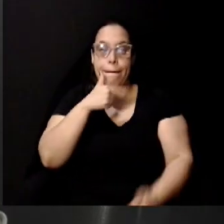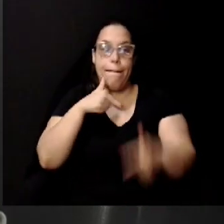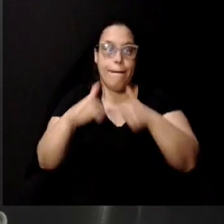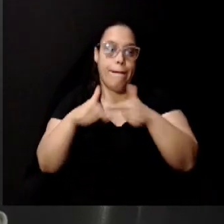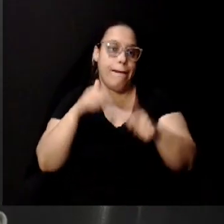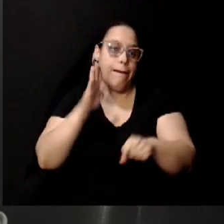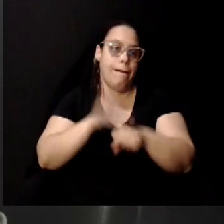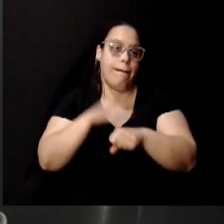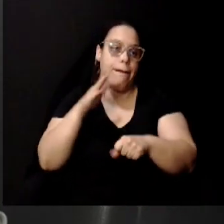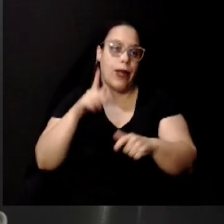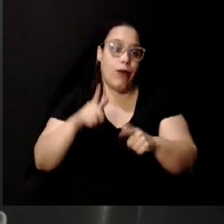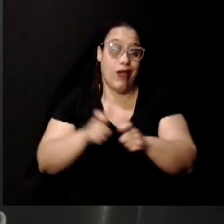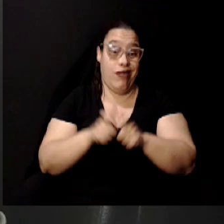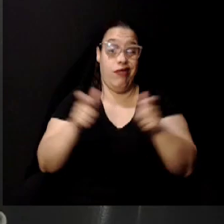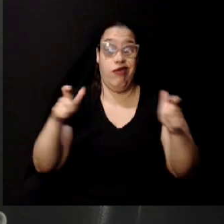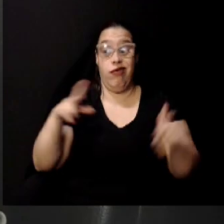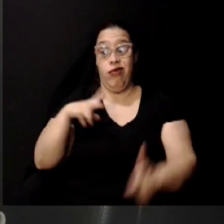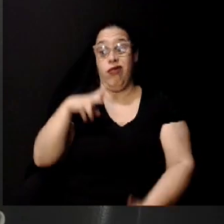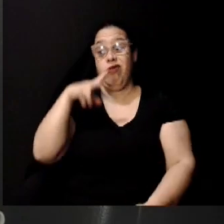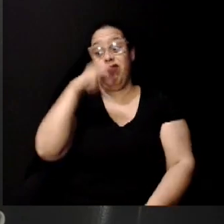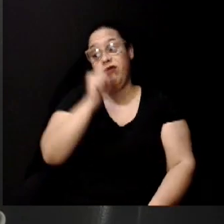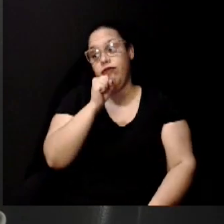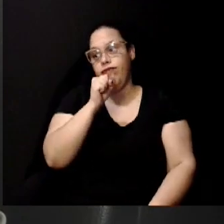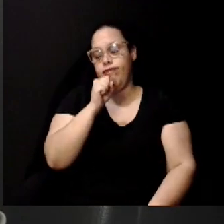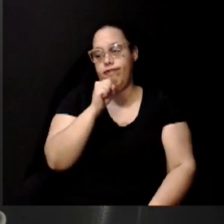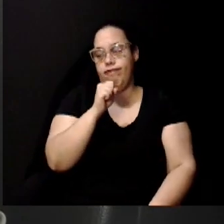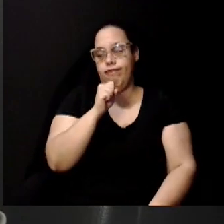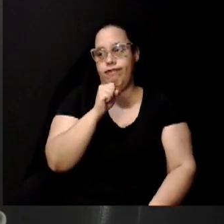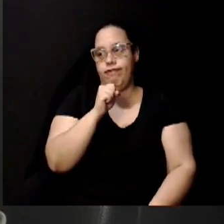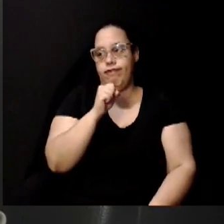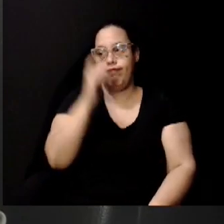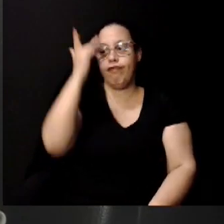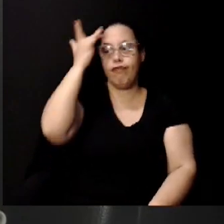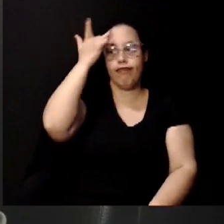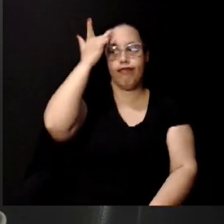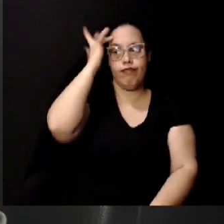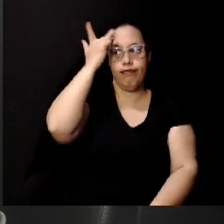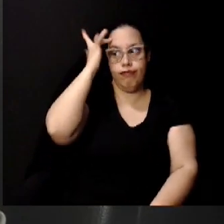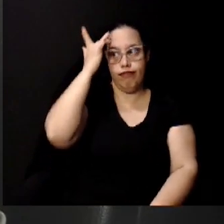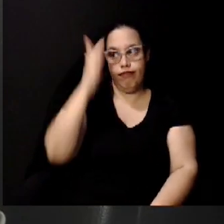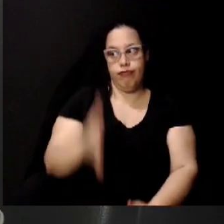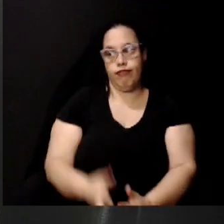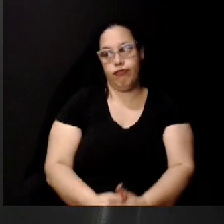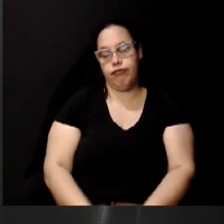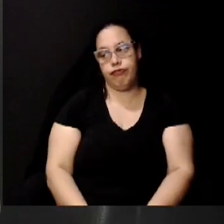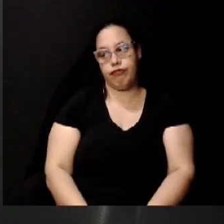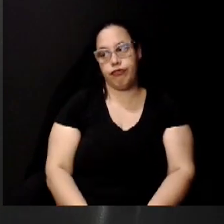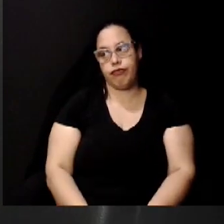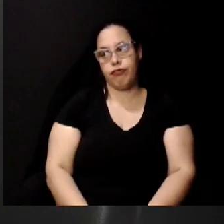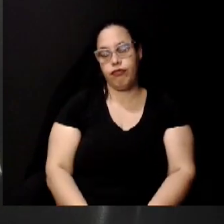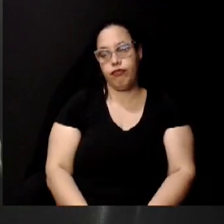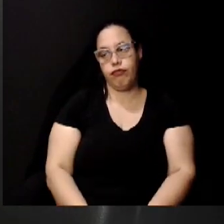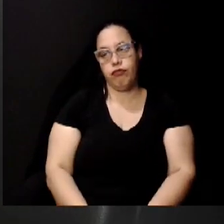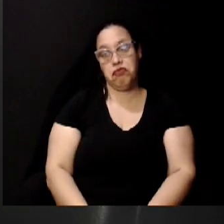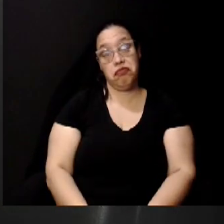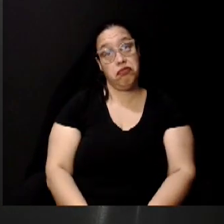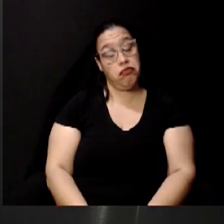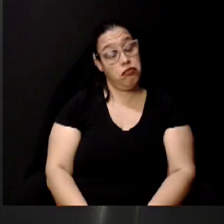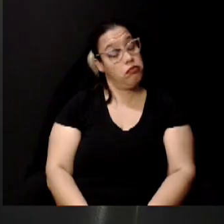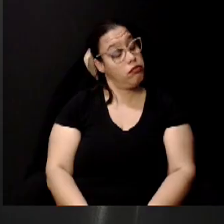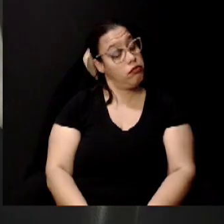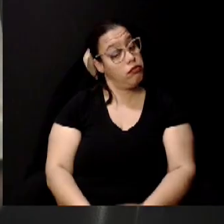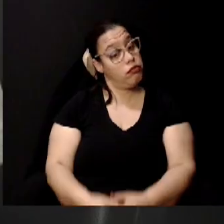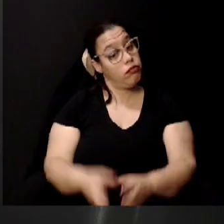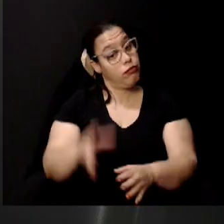intenso. Então, eu acho que assim, é o tipo da coisa que a gente vai aprendendo a fazer